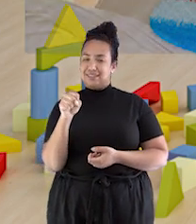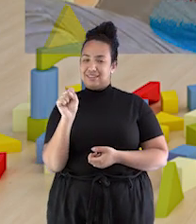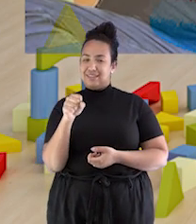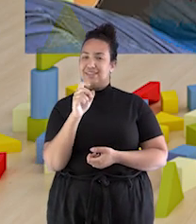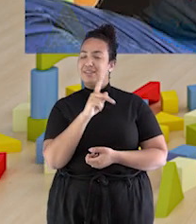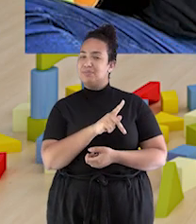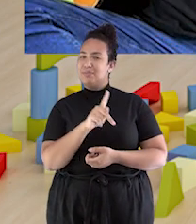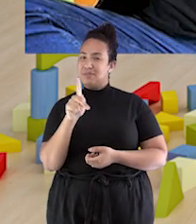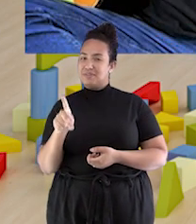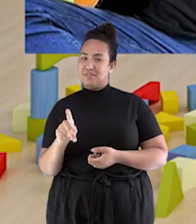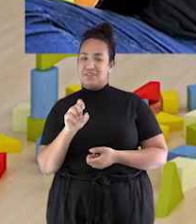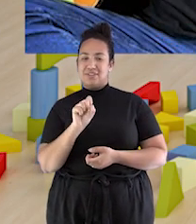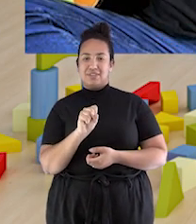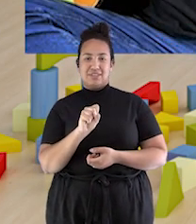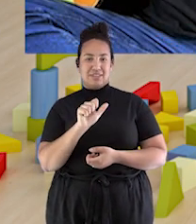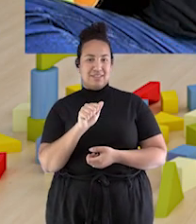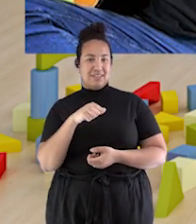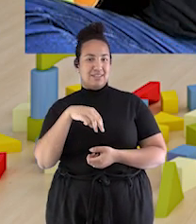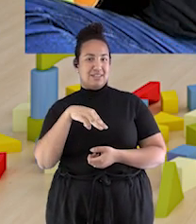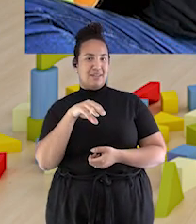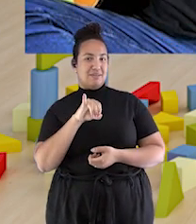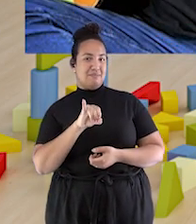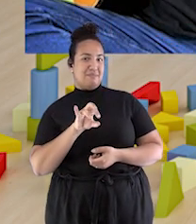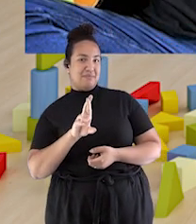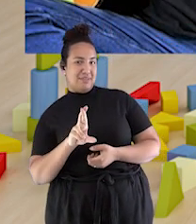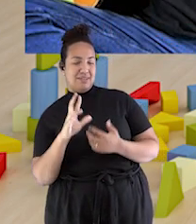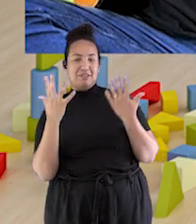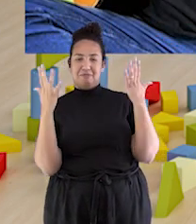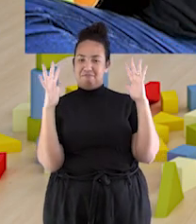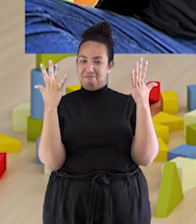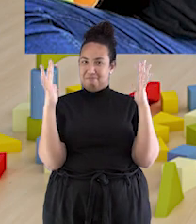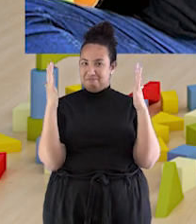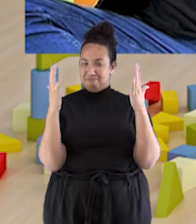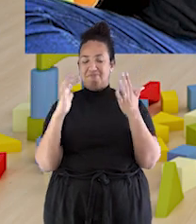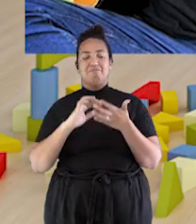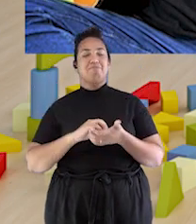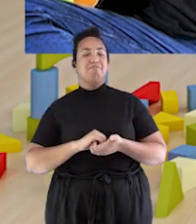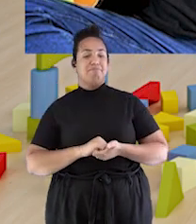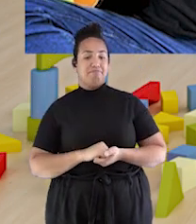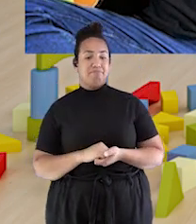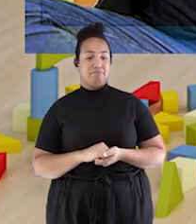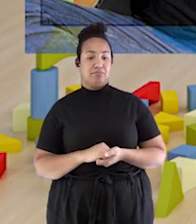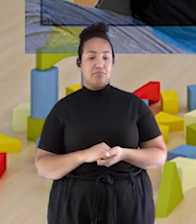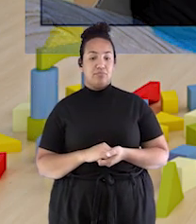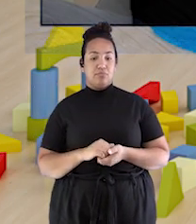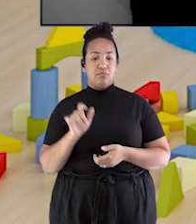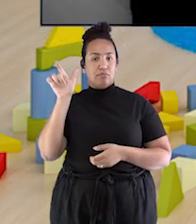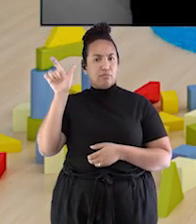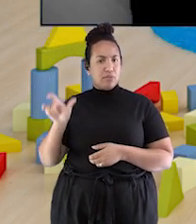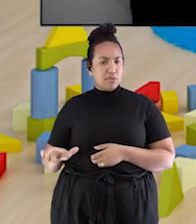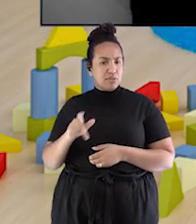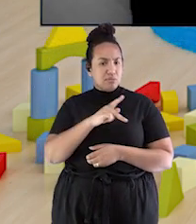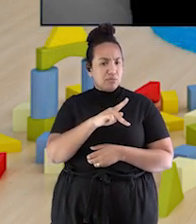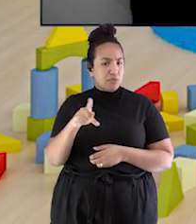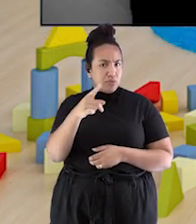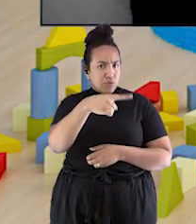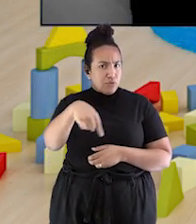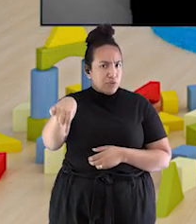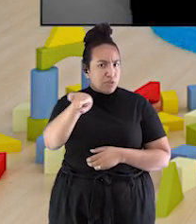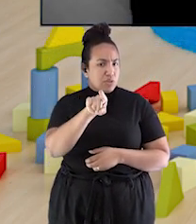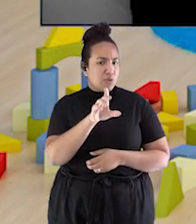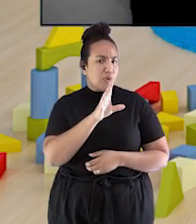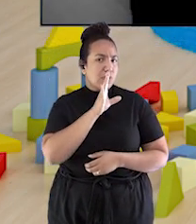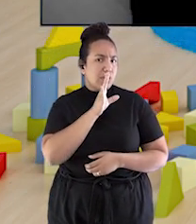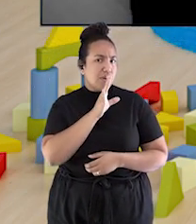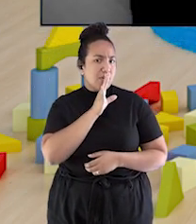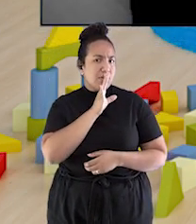Isso! É o professor Samir, muito bem! Vocês conhecem esse professor?